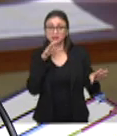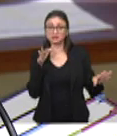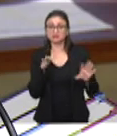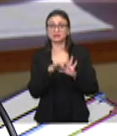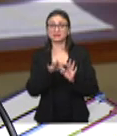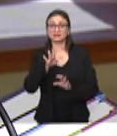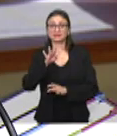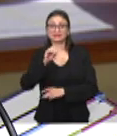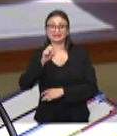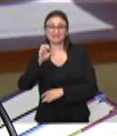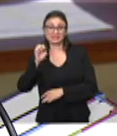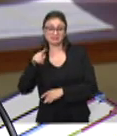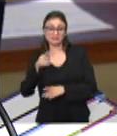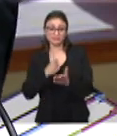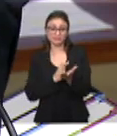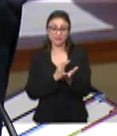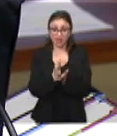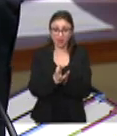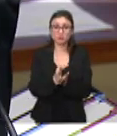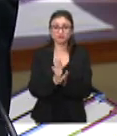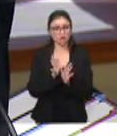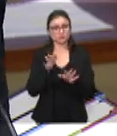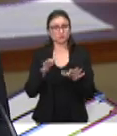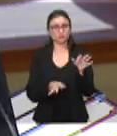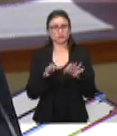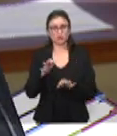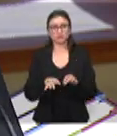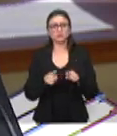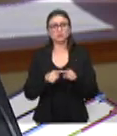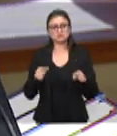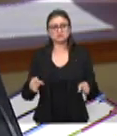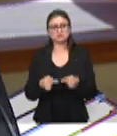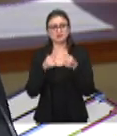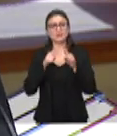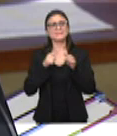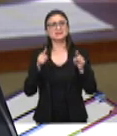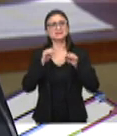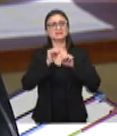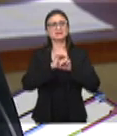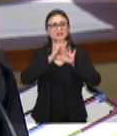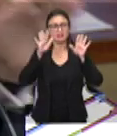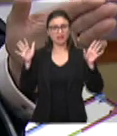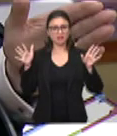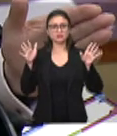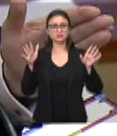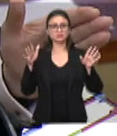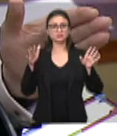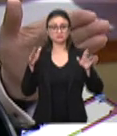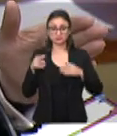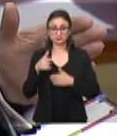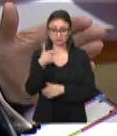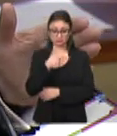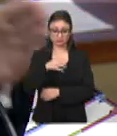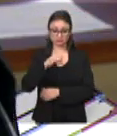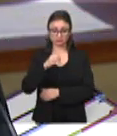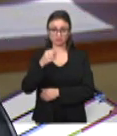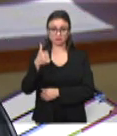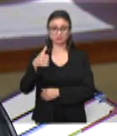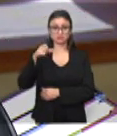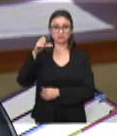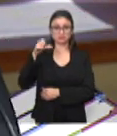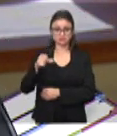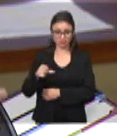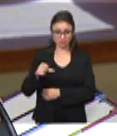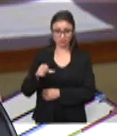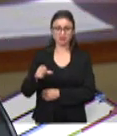porque ela é fiel ao que foi julgado. Mas fica nítida a questão de que, a partir de 2019, onde